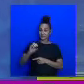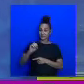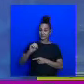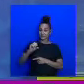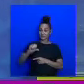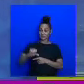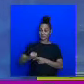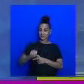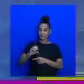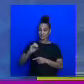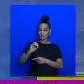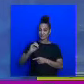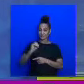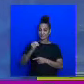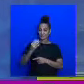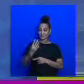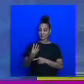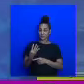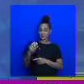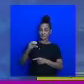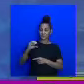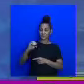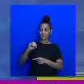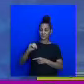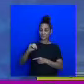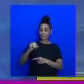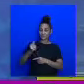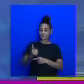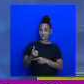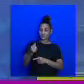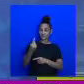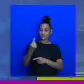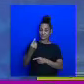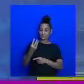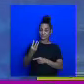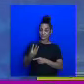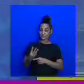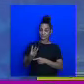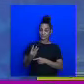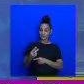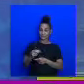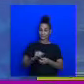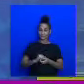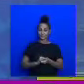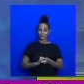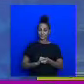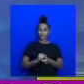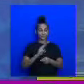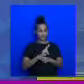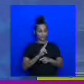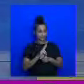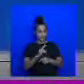05, 09, 04, 06 e 13.